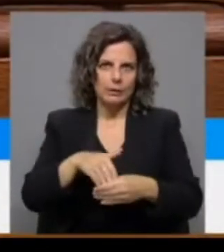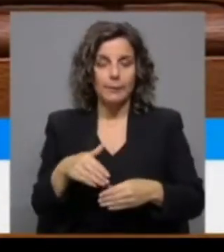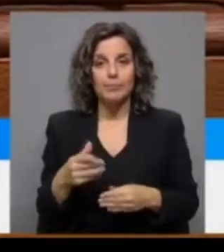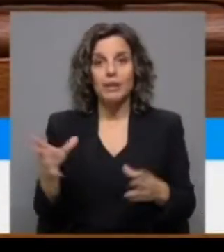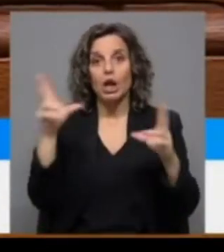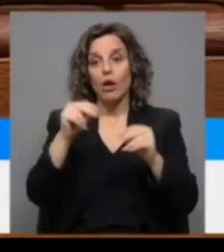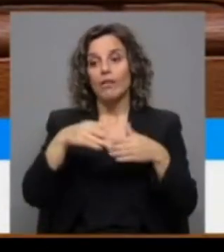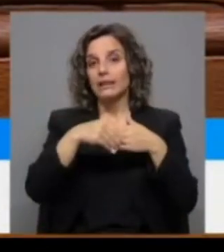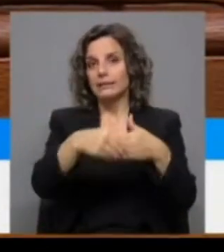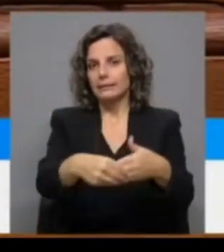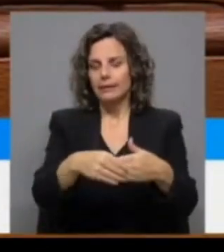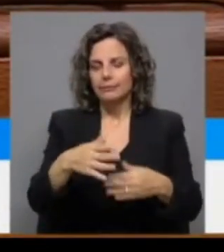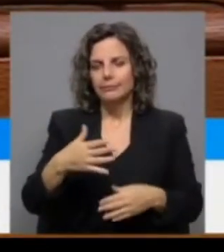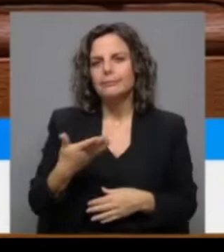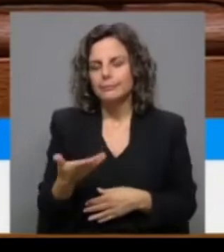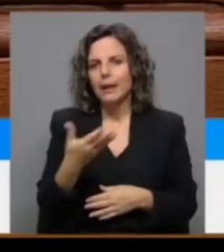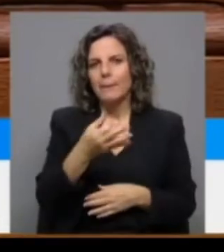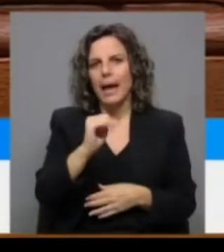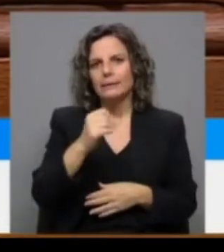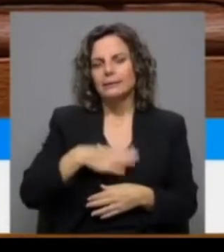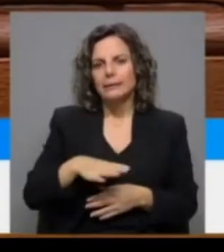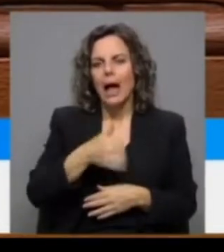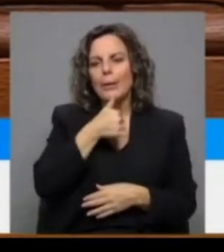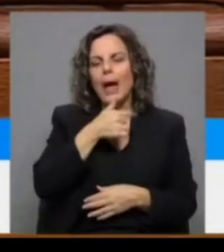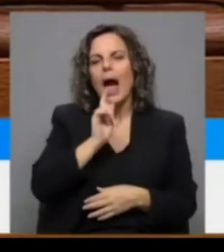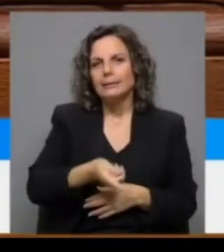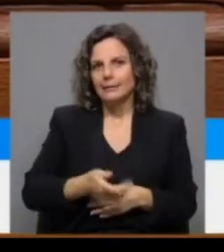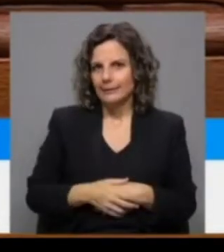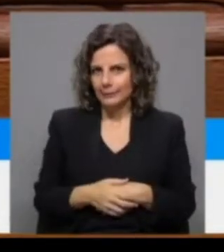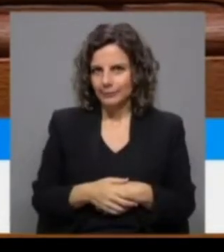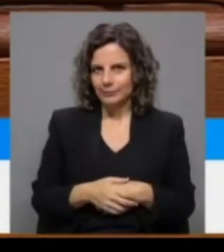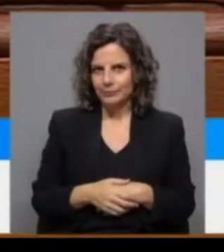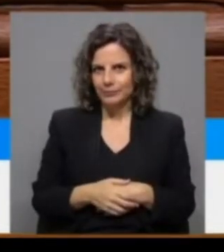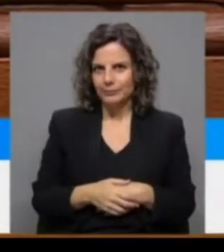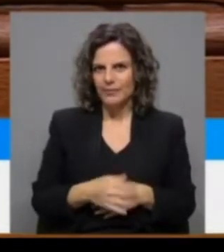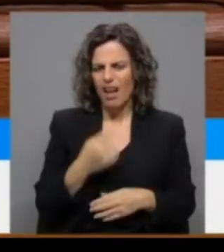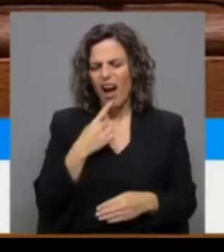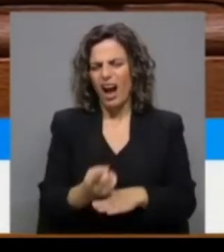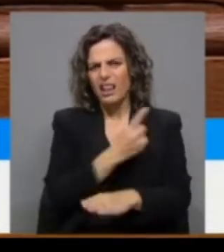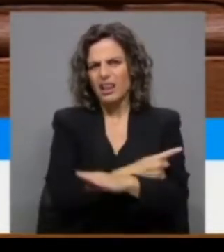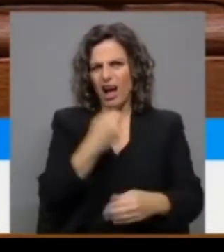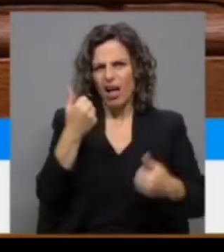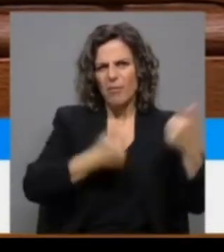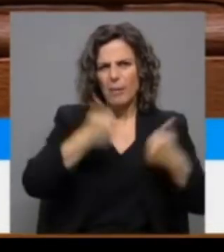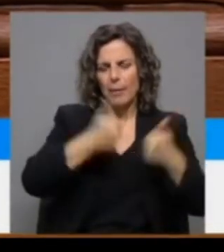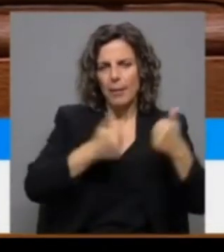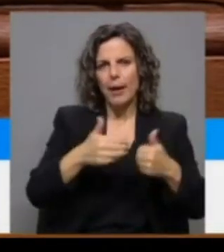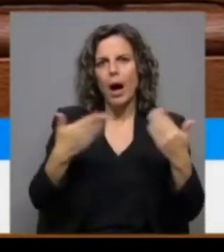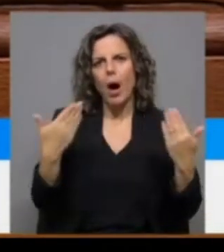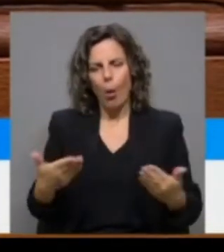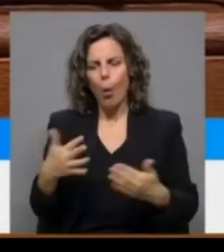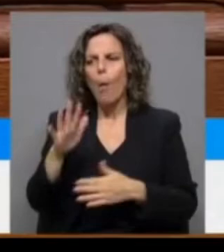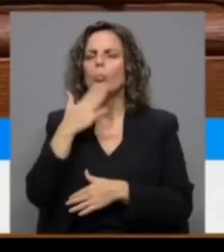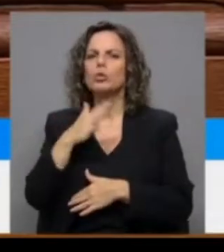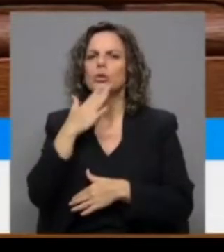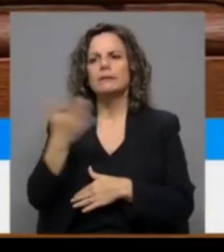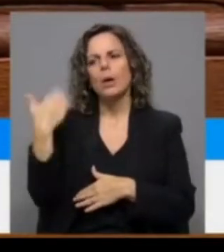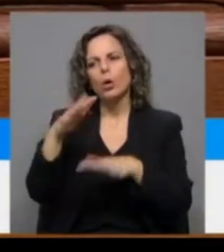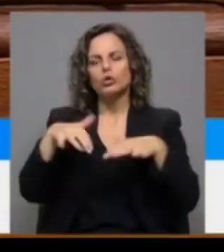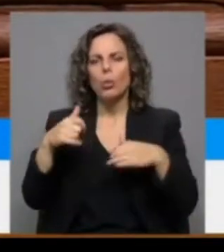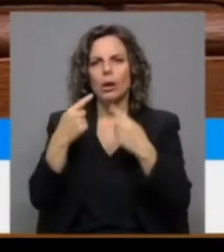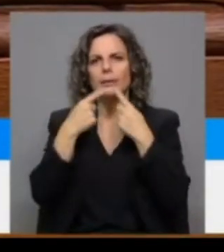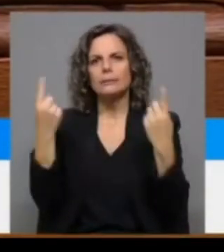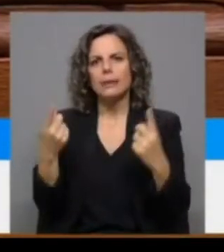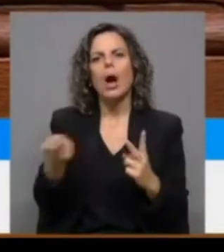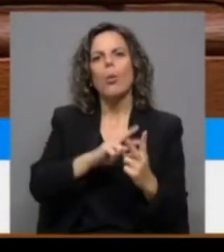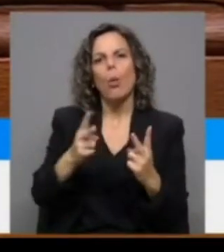liderança, o que quer fazer o PSD? Competir no radicalismo ou defender a moderação que anunciou no Congresso?